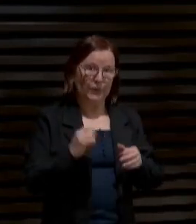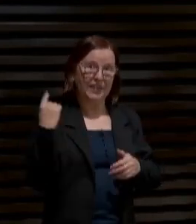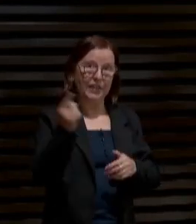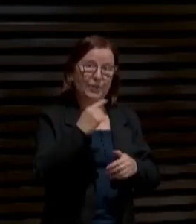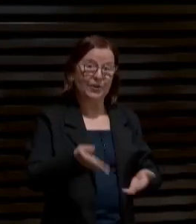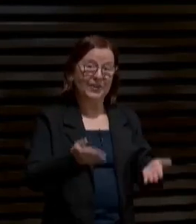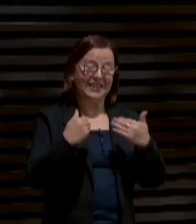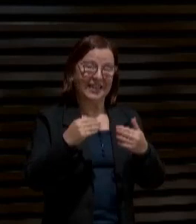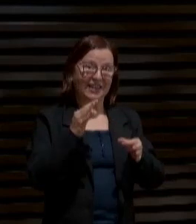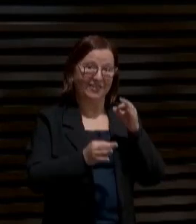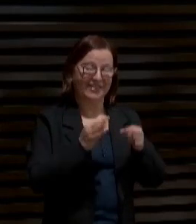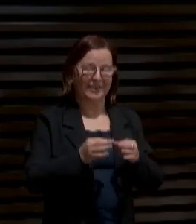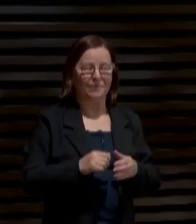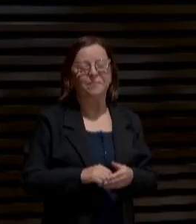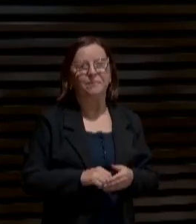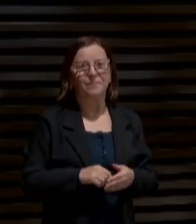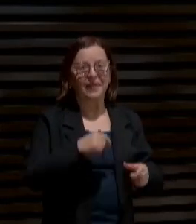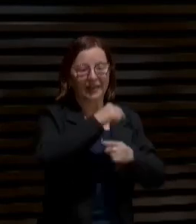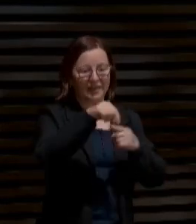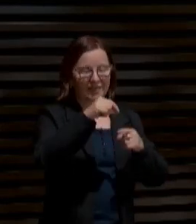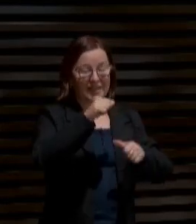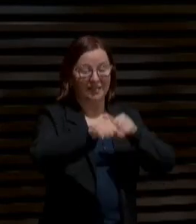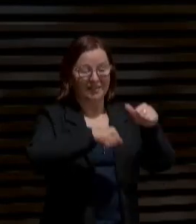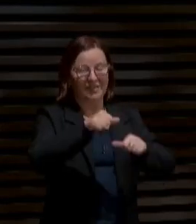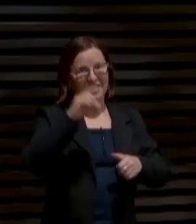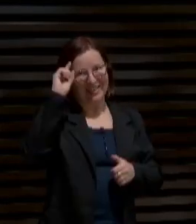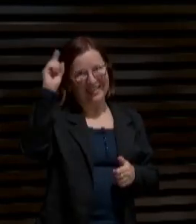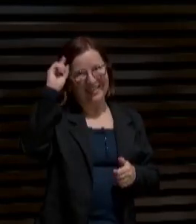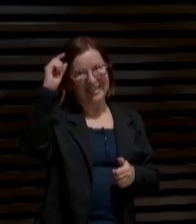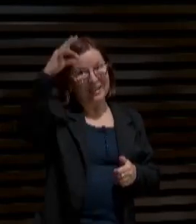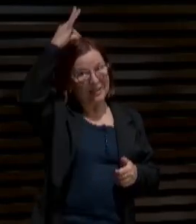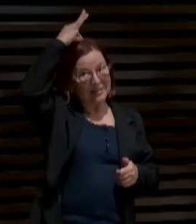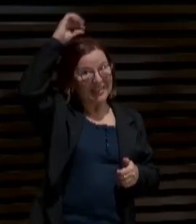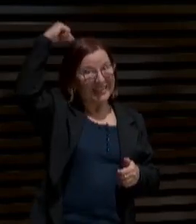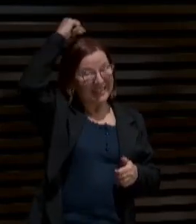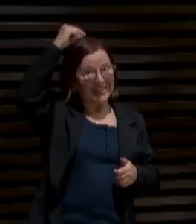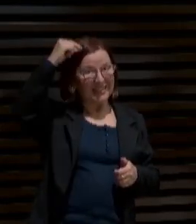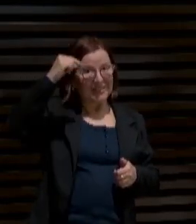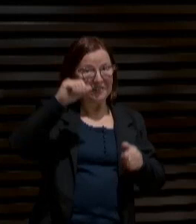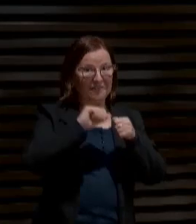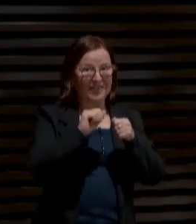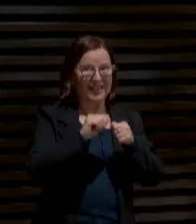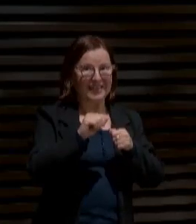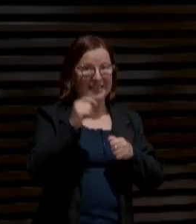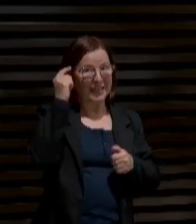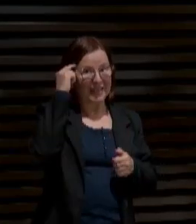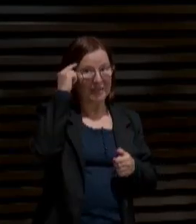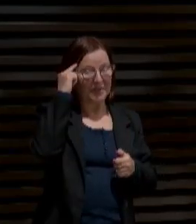a Santificação é a transformação diária que o Espírito Santo promovem na mente vontade